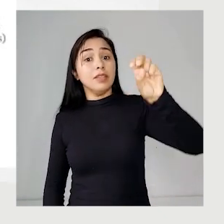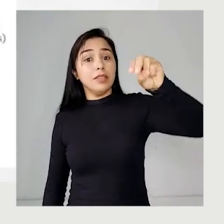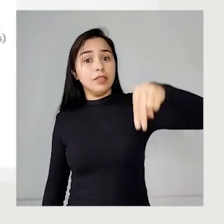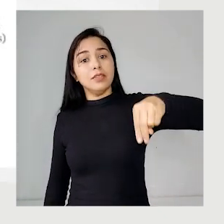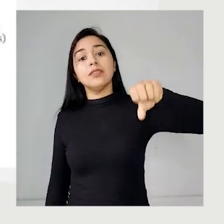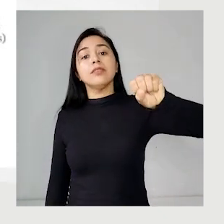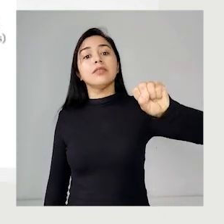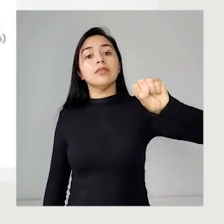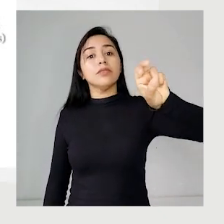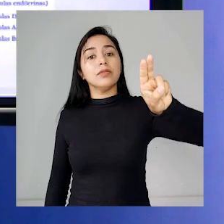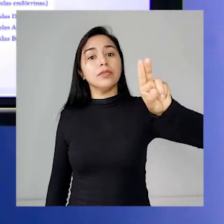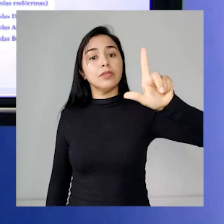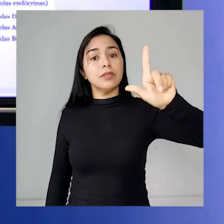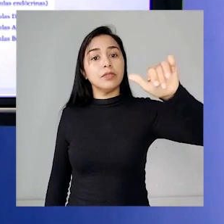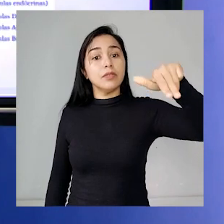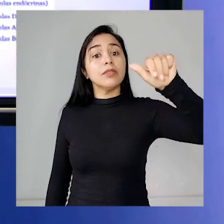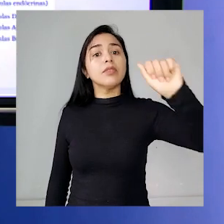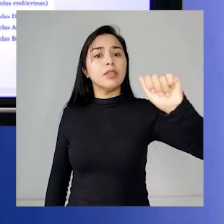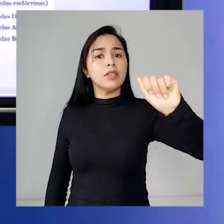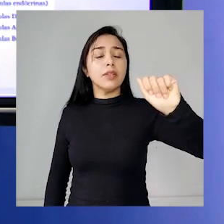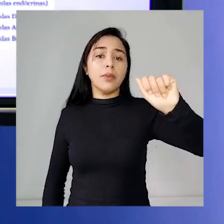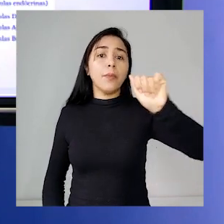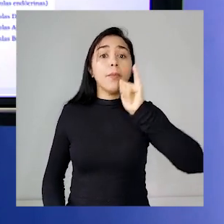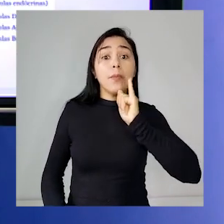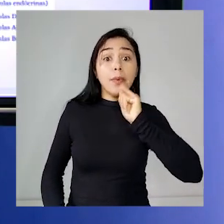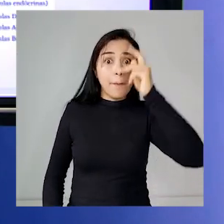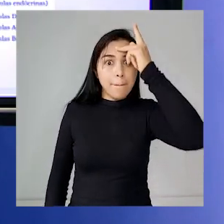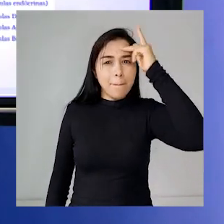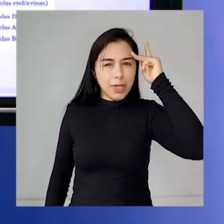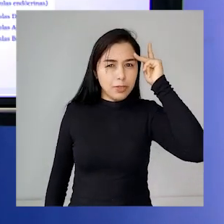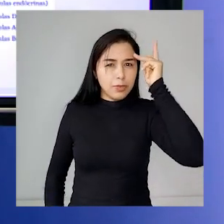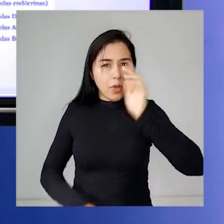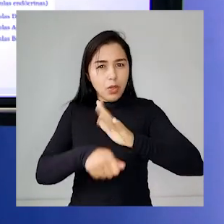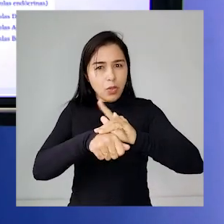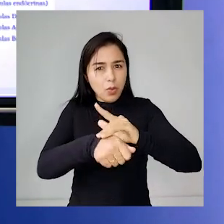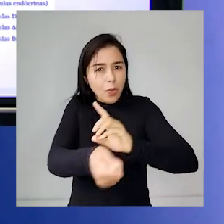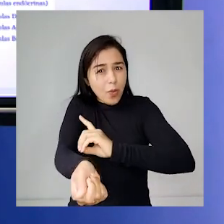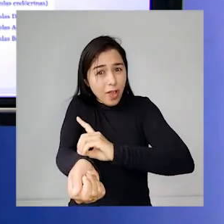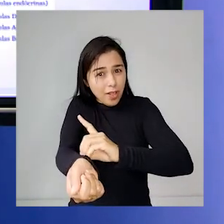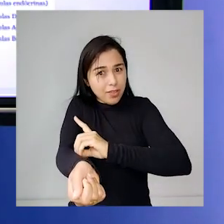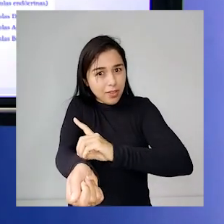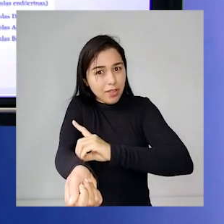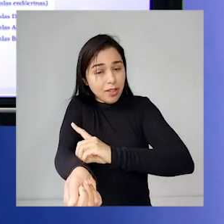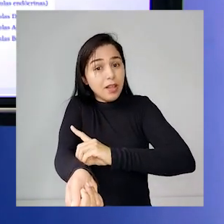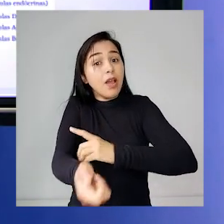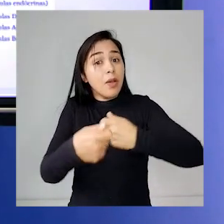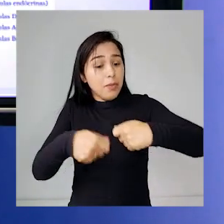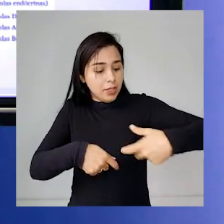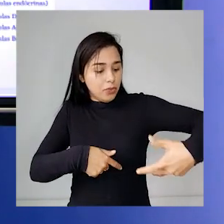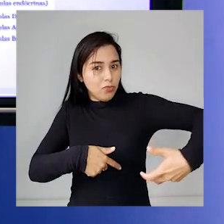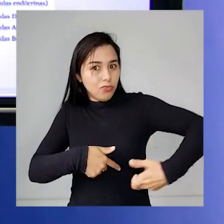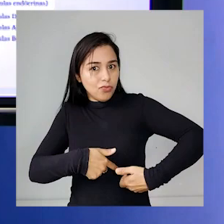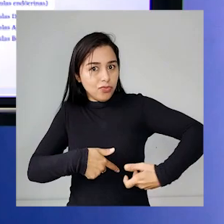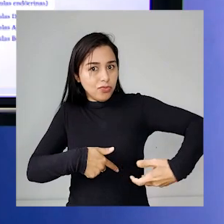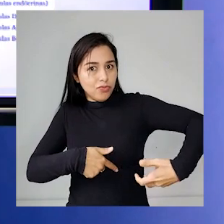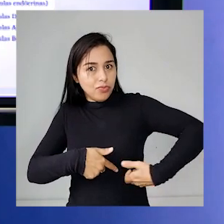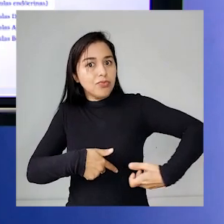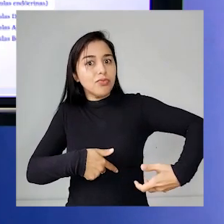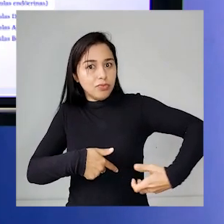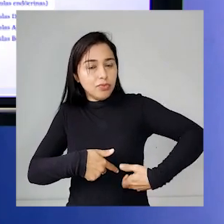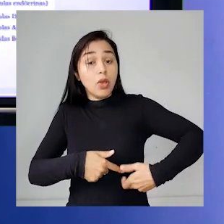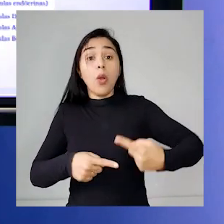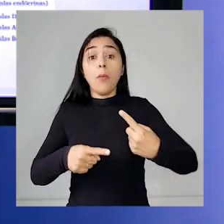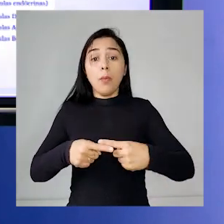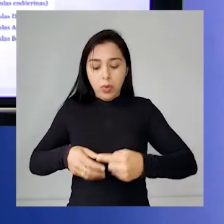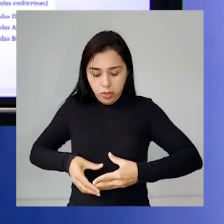que falta às pessoas que sofrem de diabetes, por exemplo. O pâncreas delas não produz